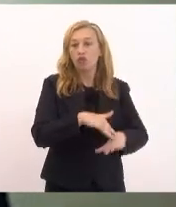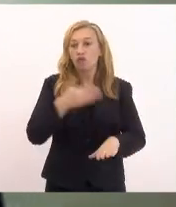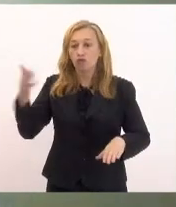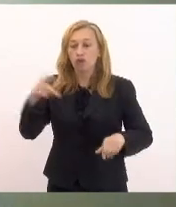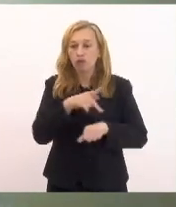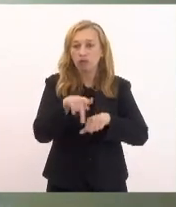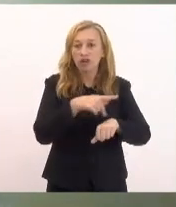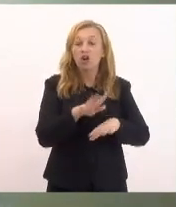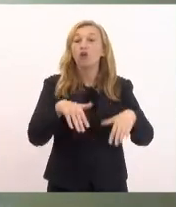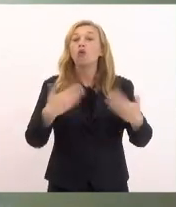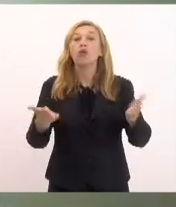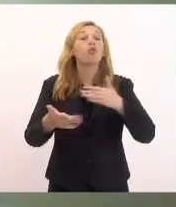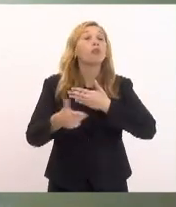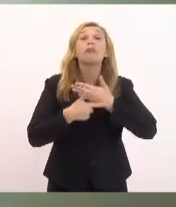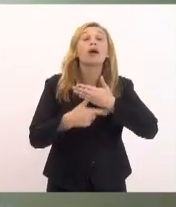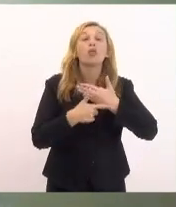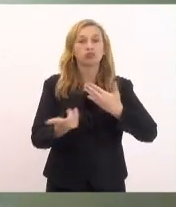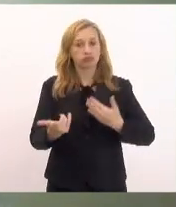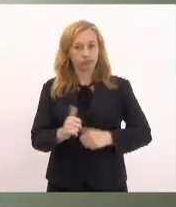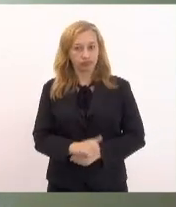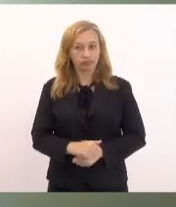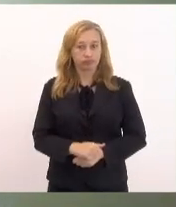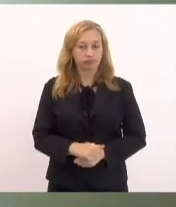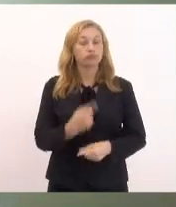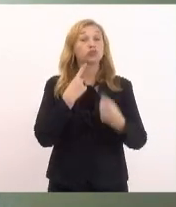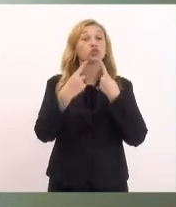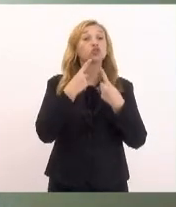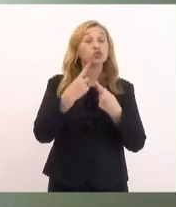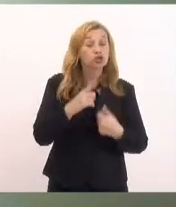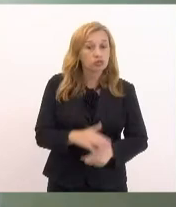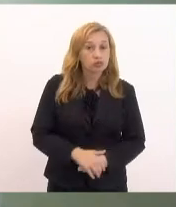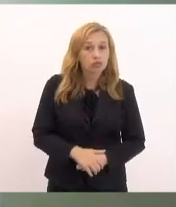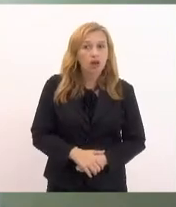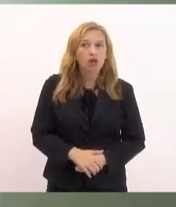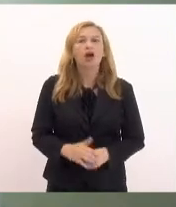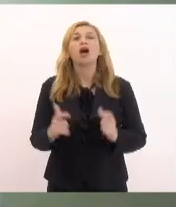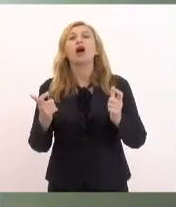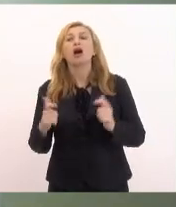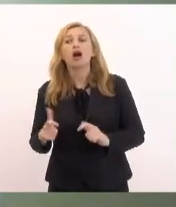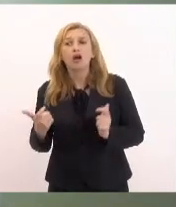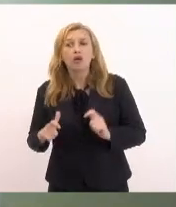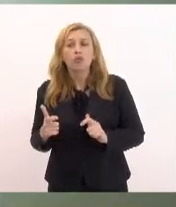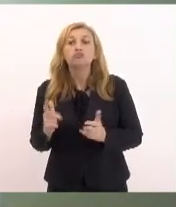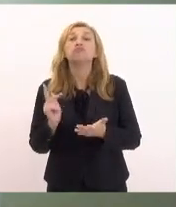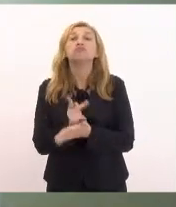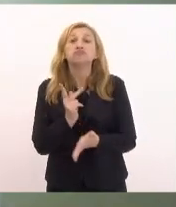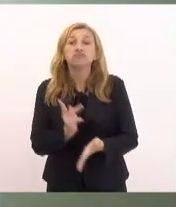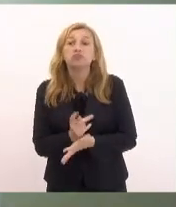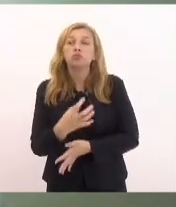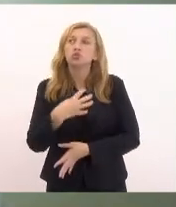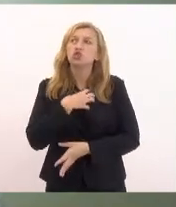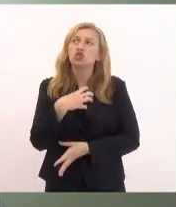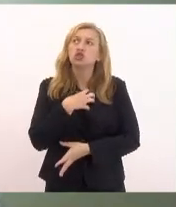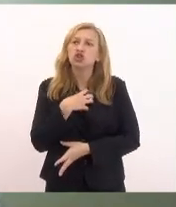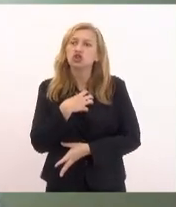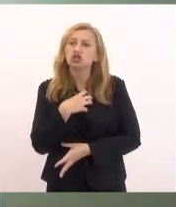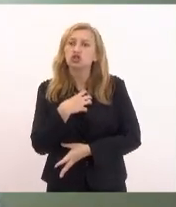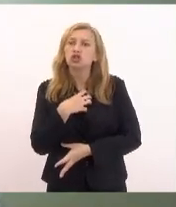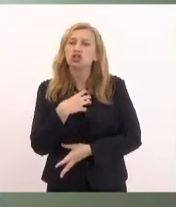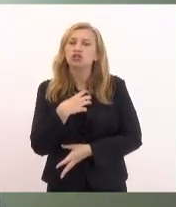o papel que nós vamos discutir, aonde nós estamos errando no sentido da redução